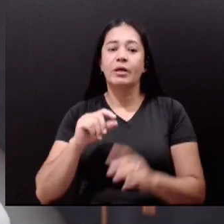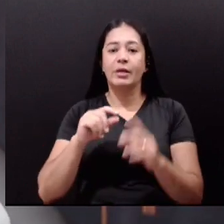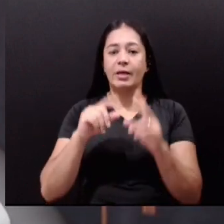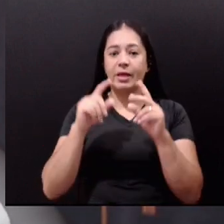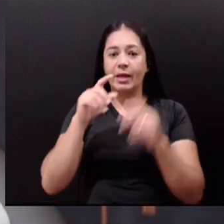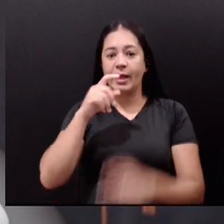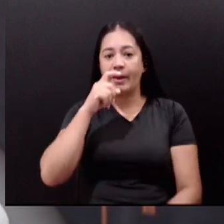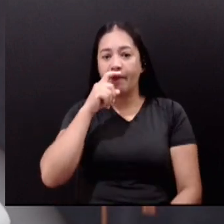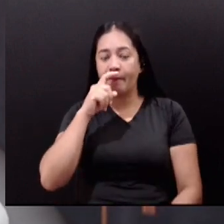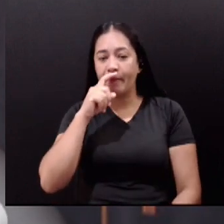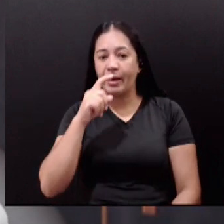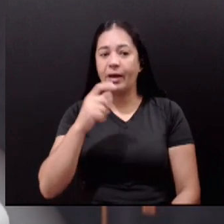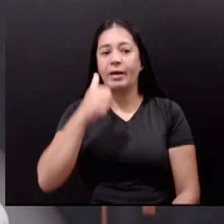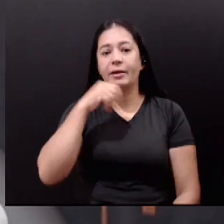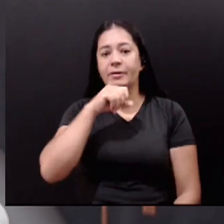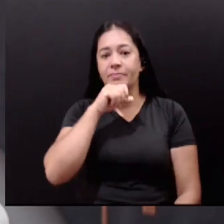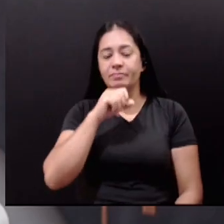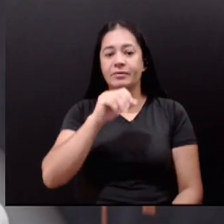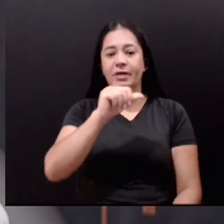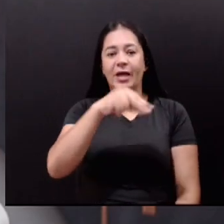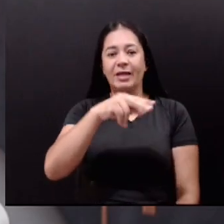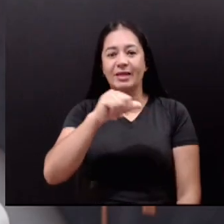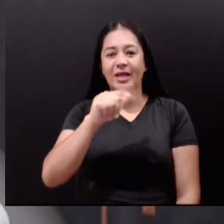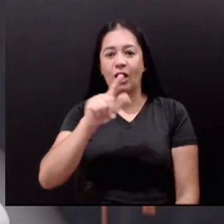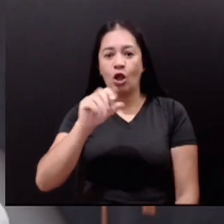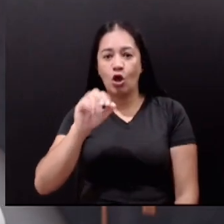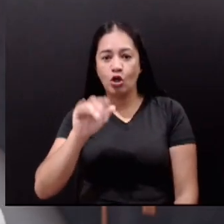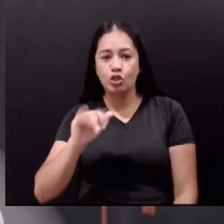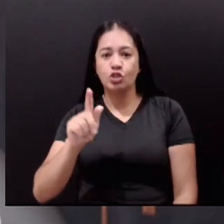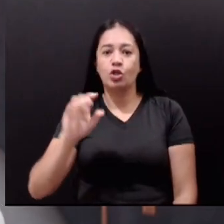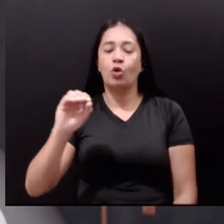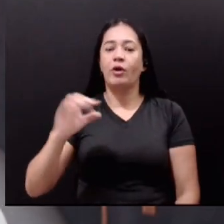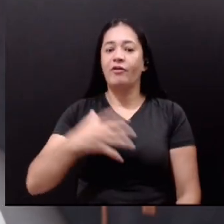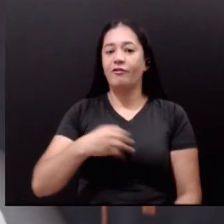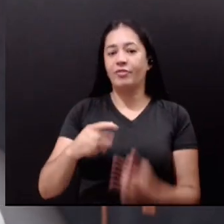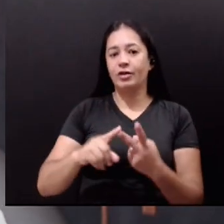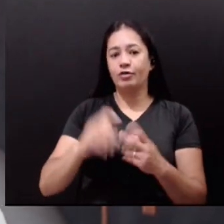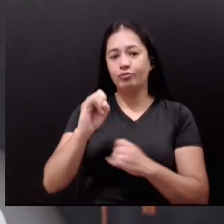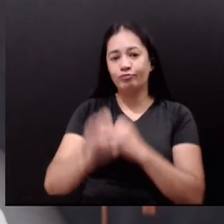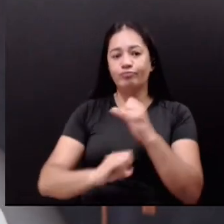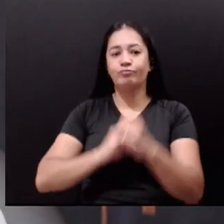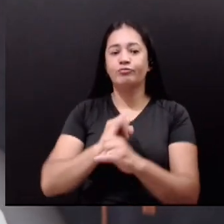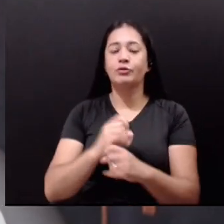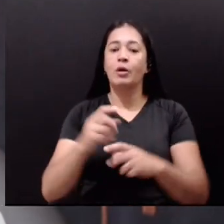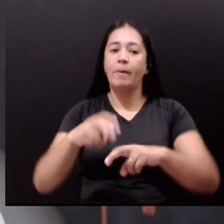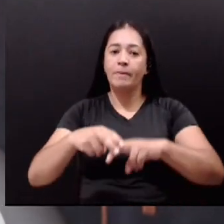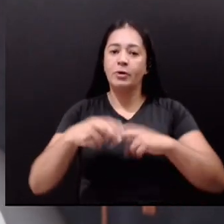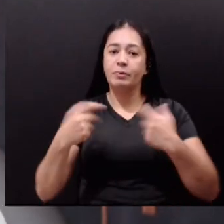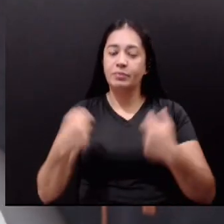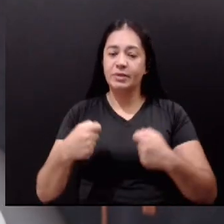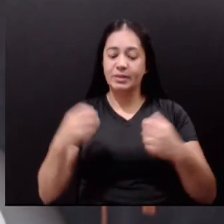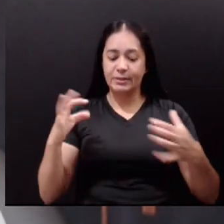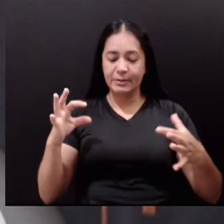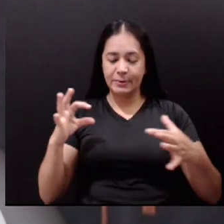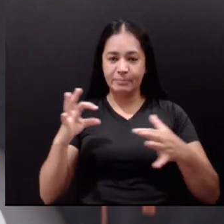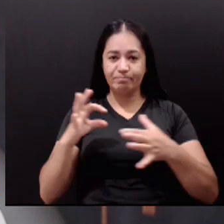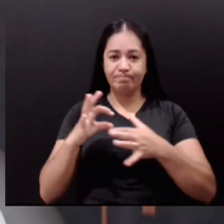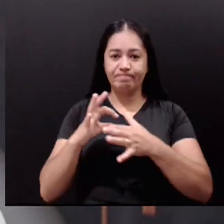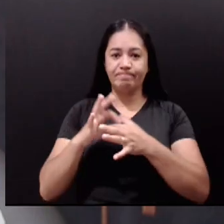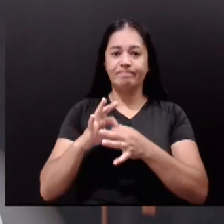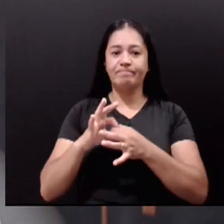vida. Então, a gente, precisa aproximar esse conflito geracional